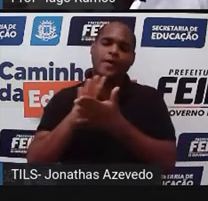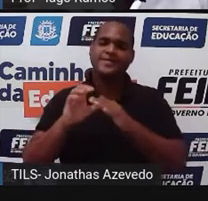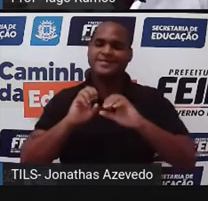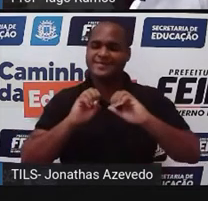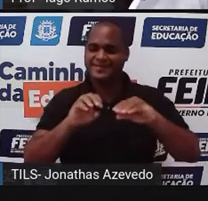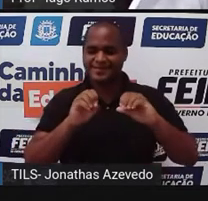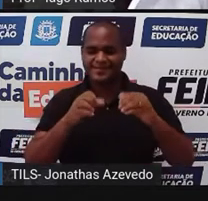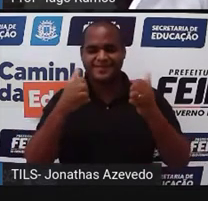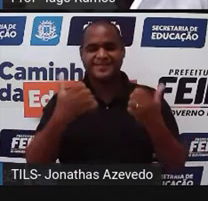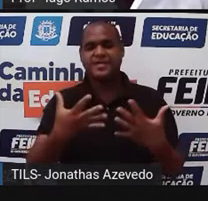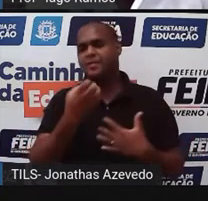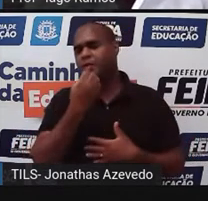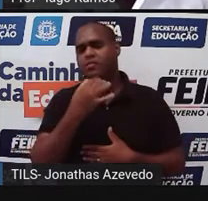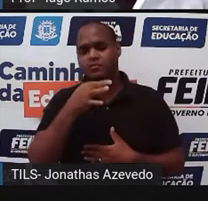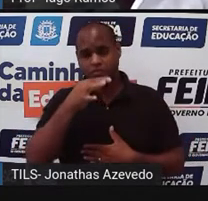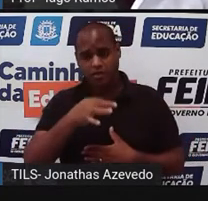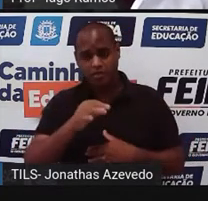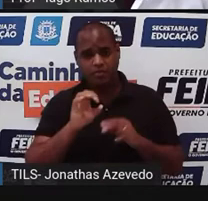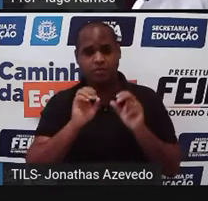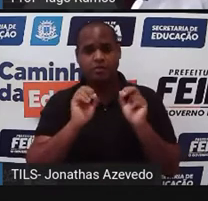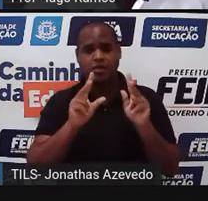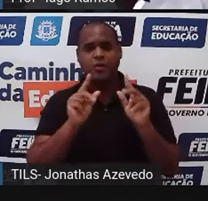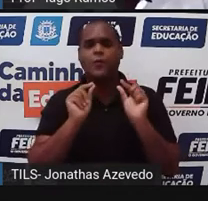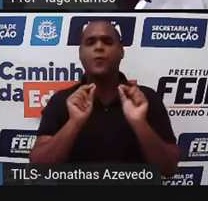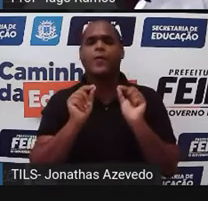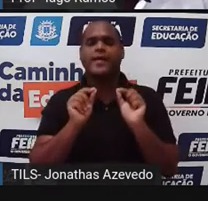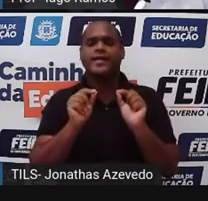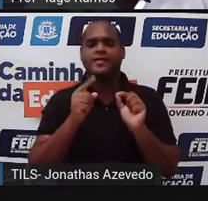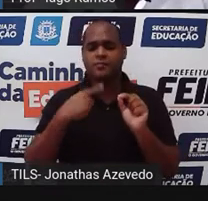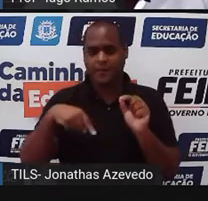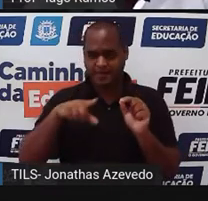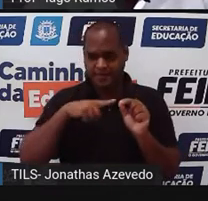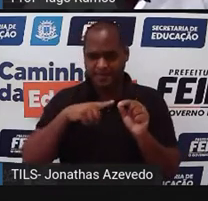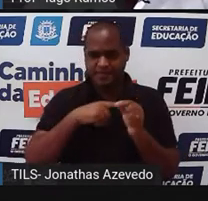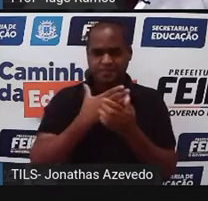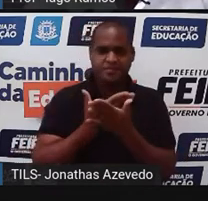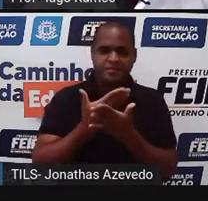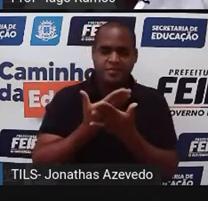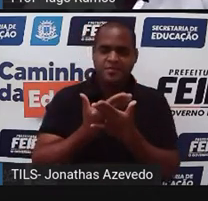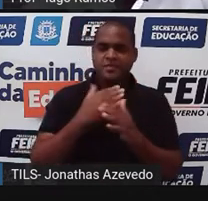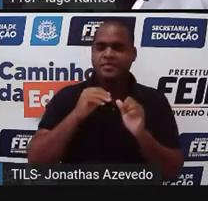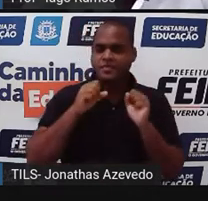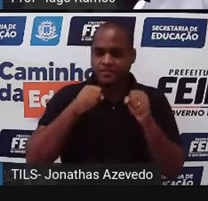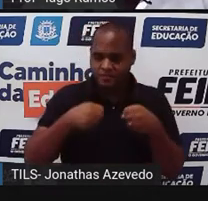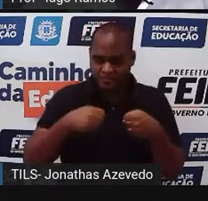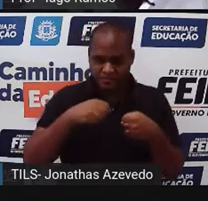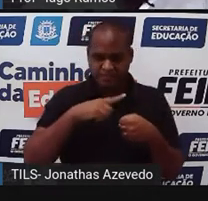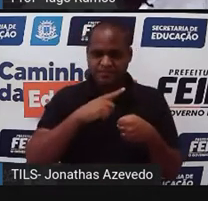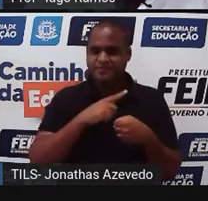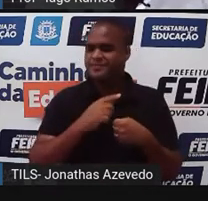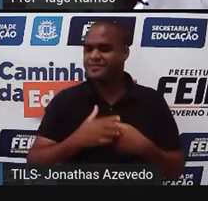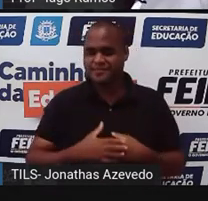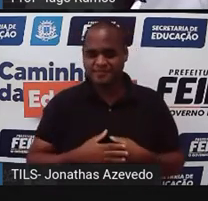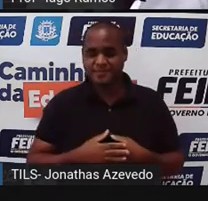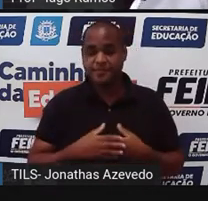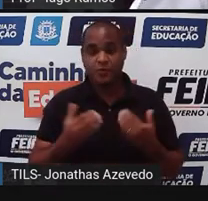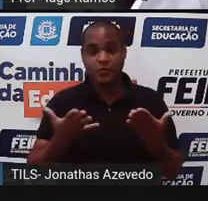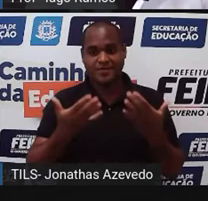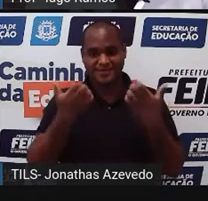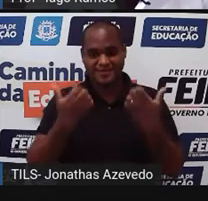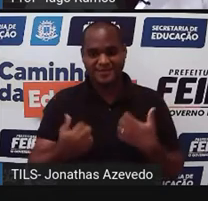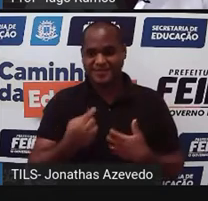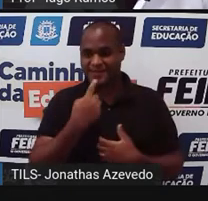certo e o que é isso que a gente já vem estudando aí ao longo de algumas aulas estou eu a